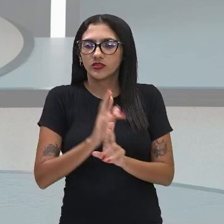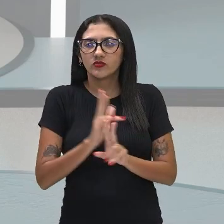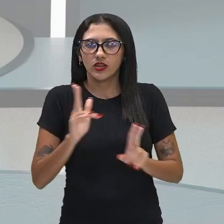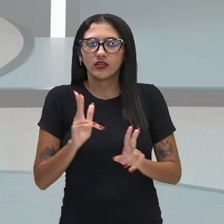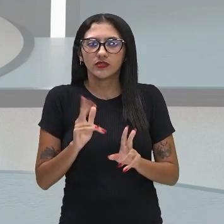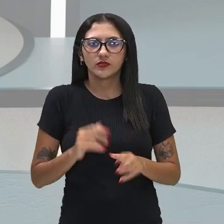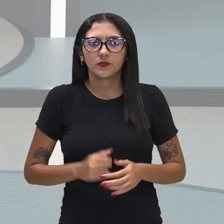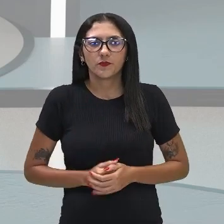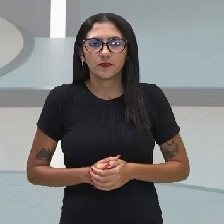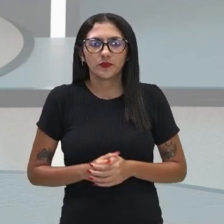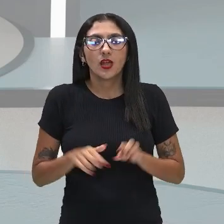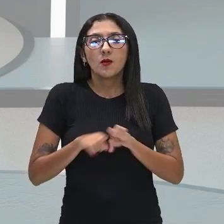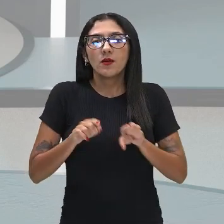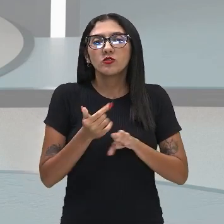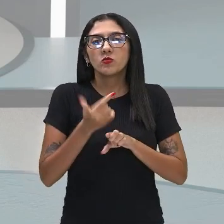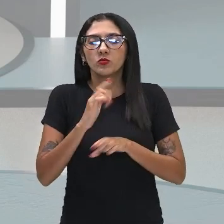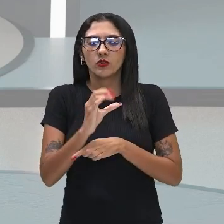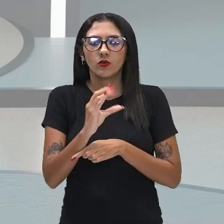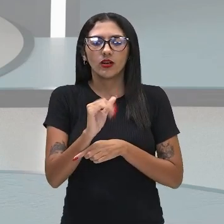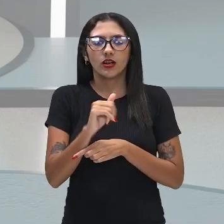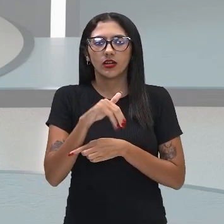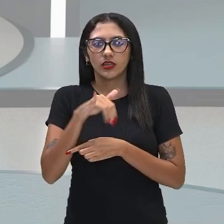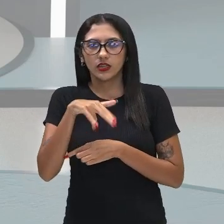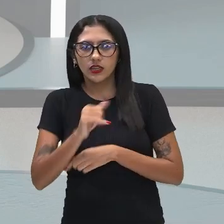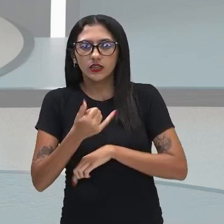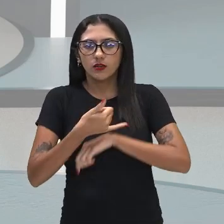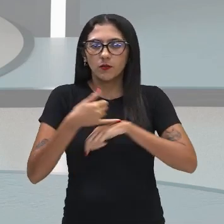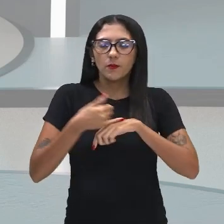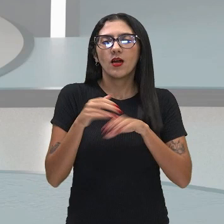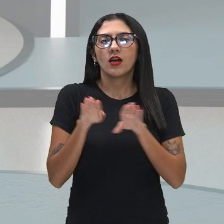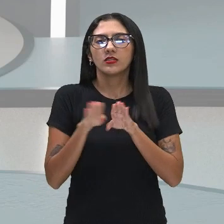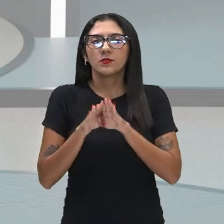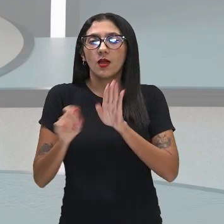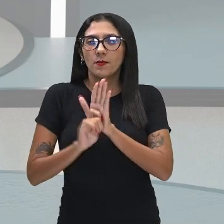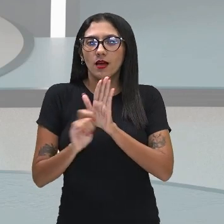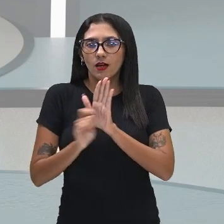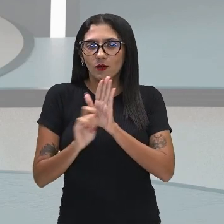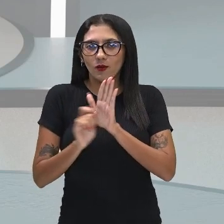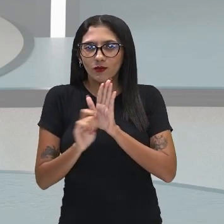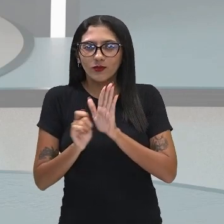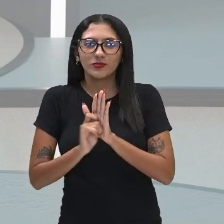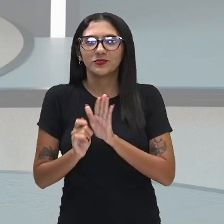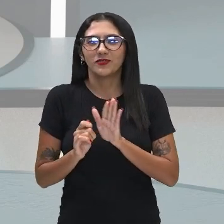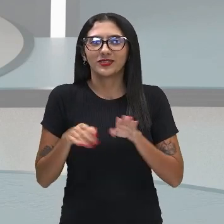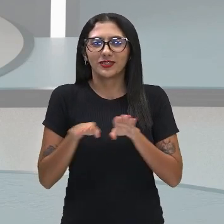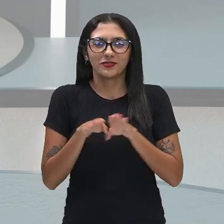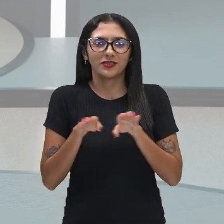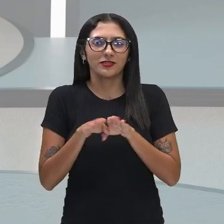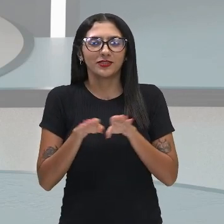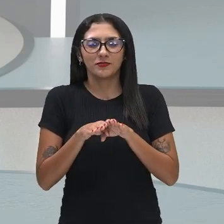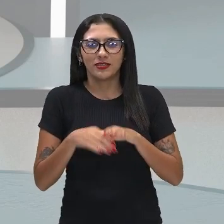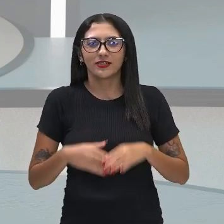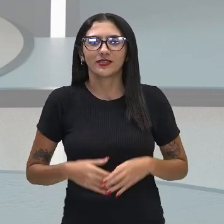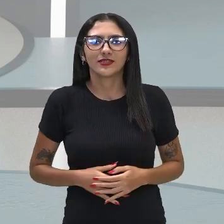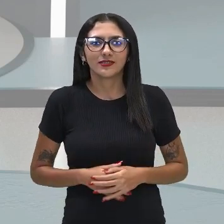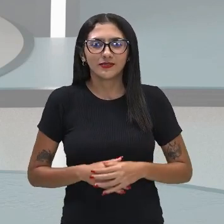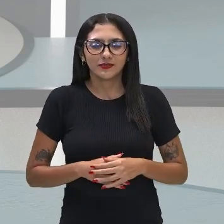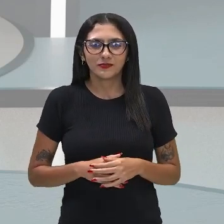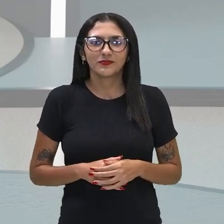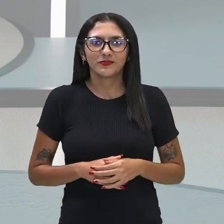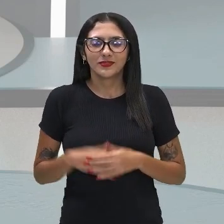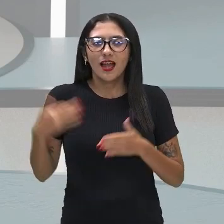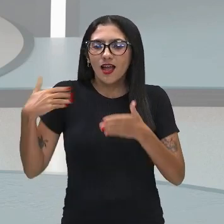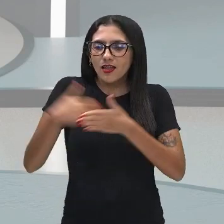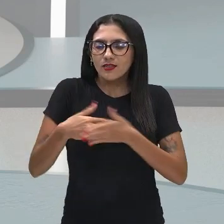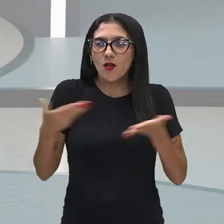né? Mas a cocaína e a maconha, elas são proibidas, não é só na parte esportiva não, né? Até hoje no Brasil ainda